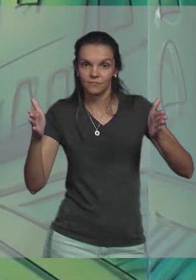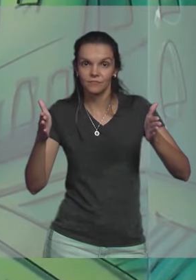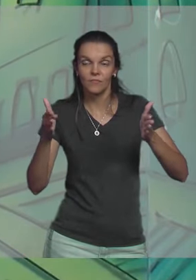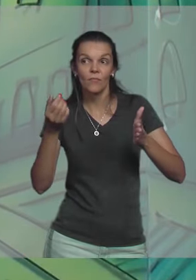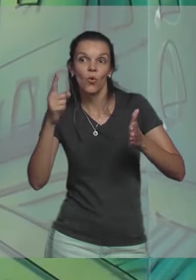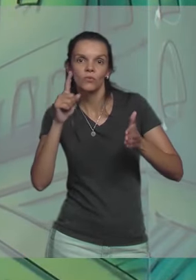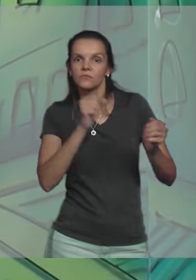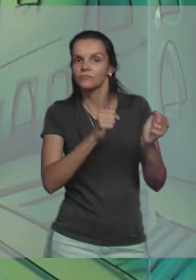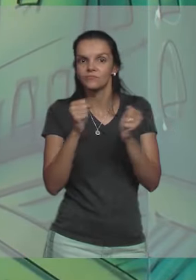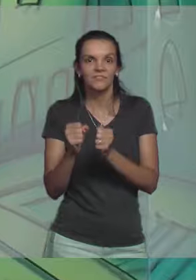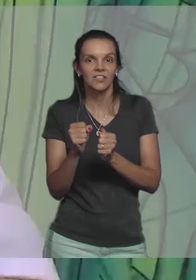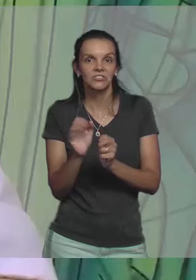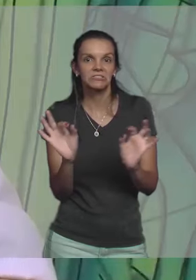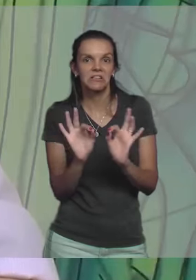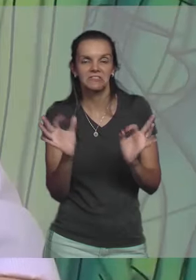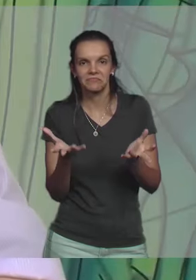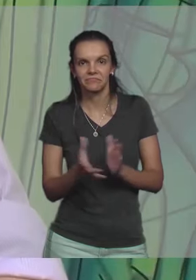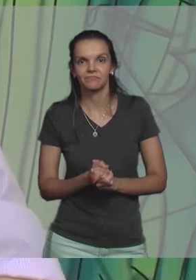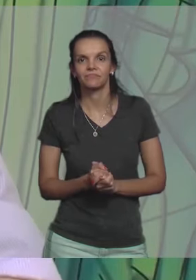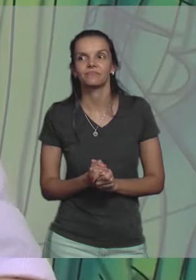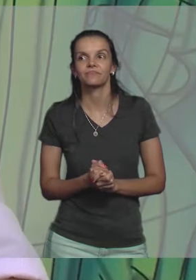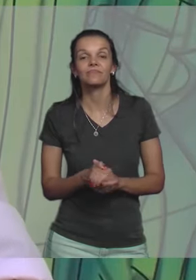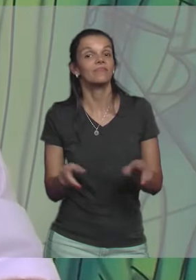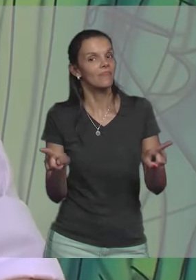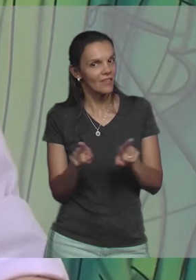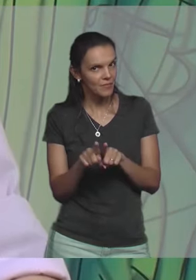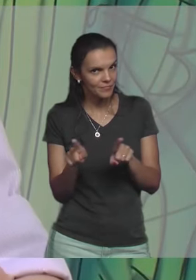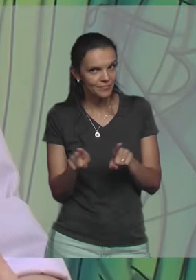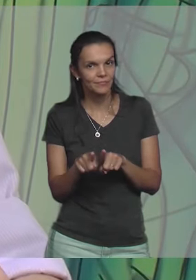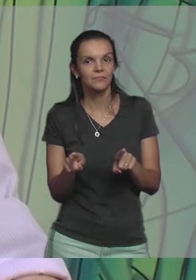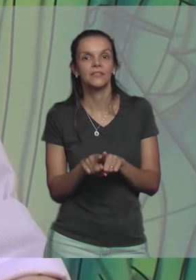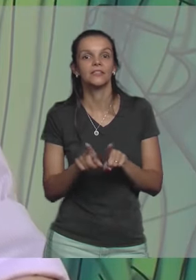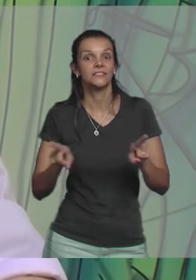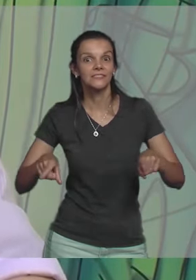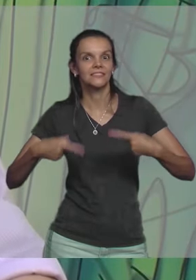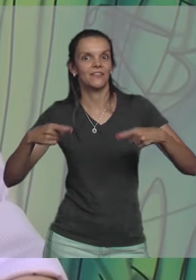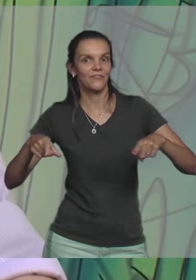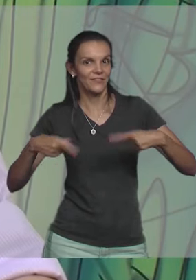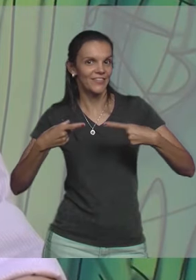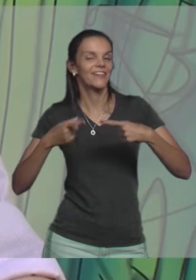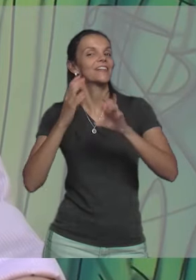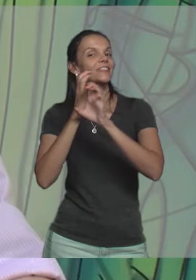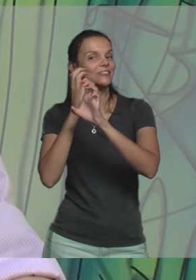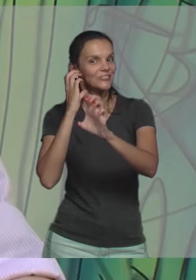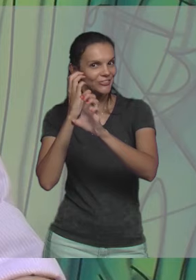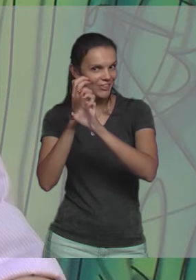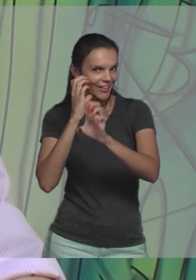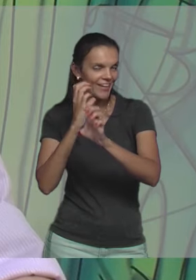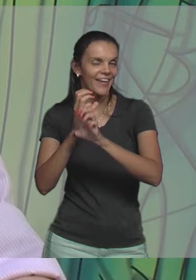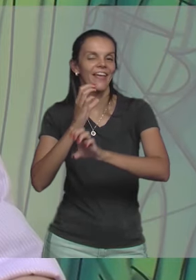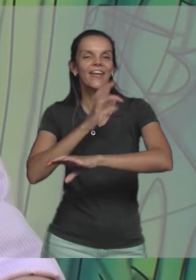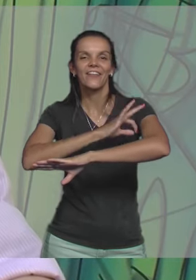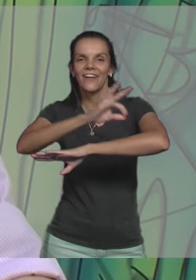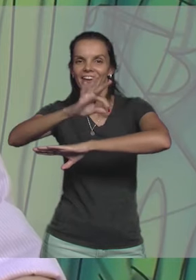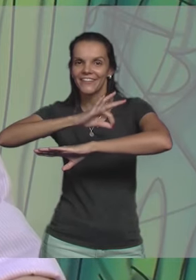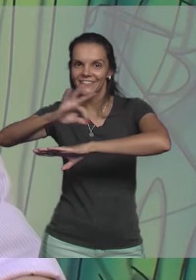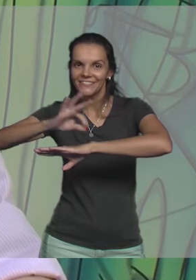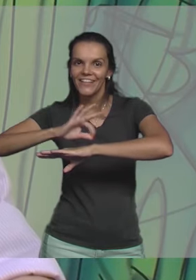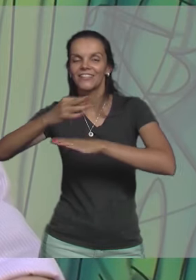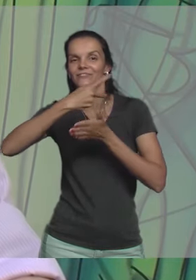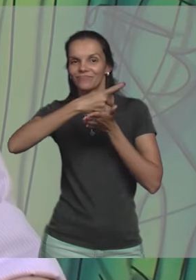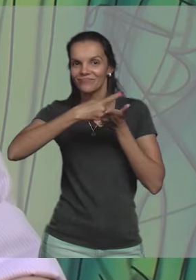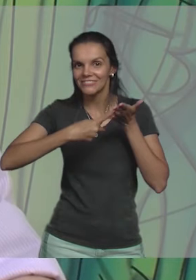possibilidades de transporte. Esse também é um desafio que eu diria assim que os engenheiros, os arquitetos, os planejadores